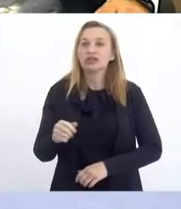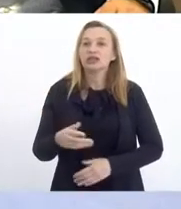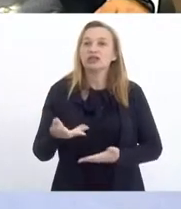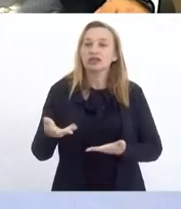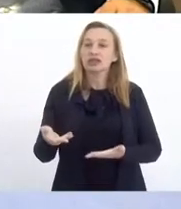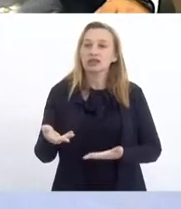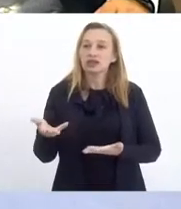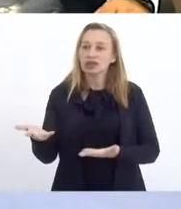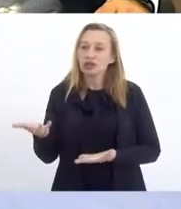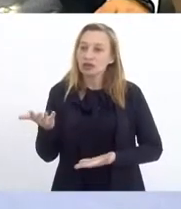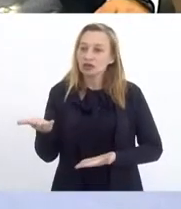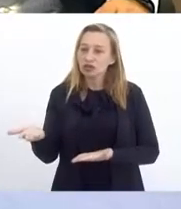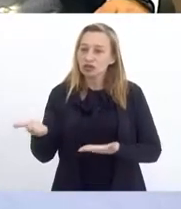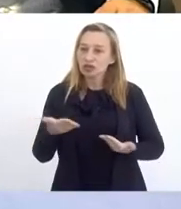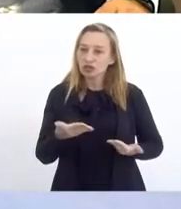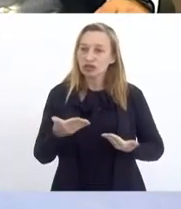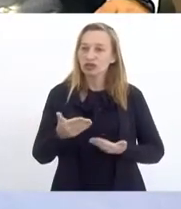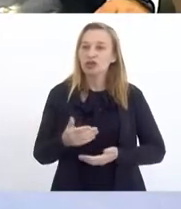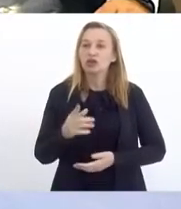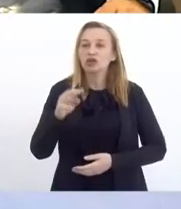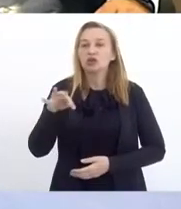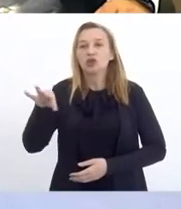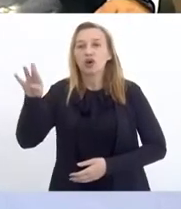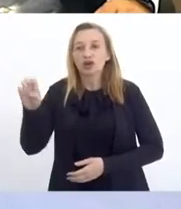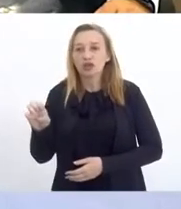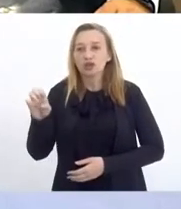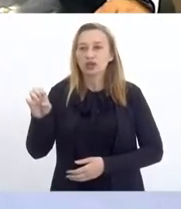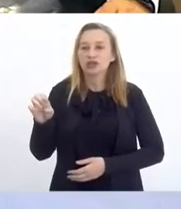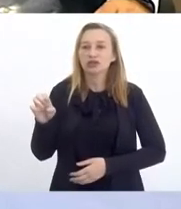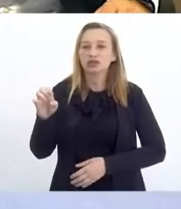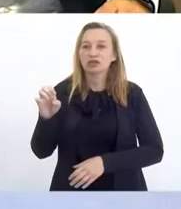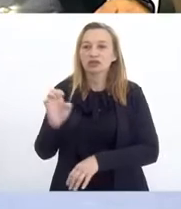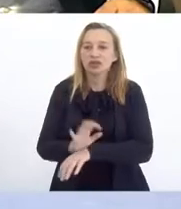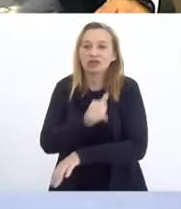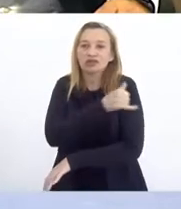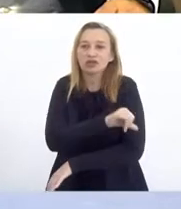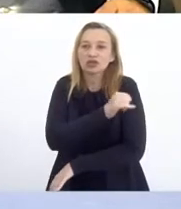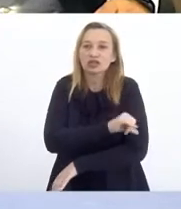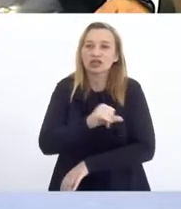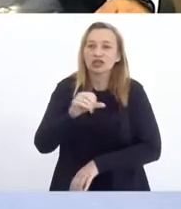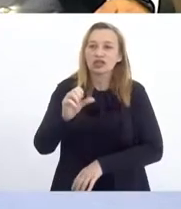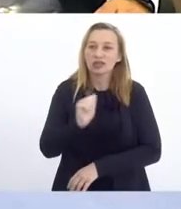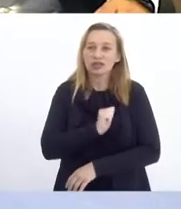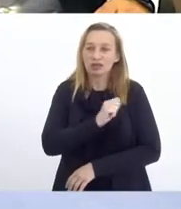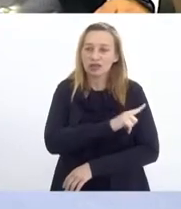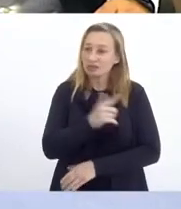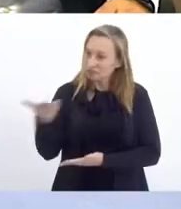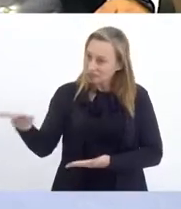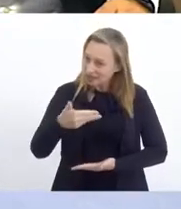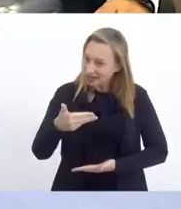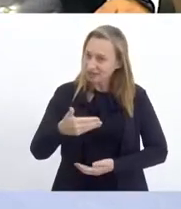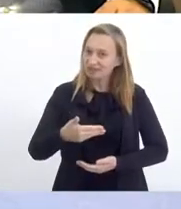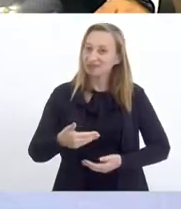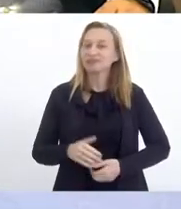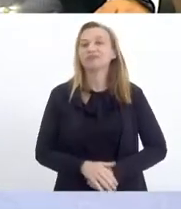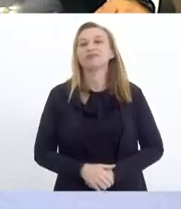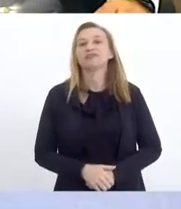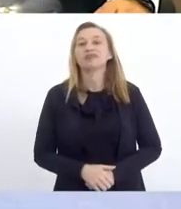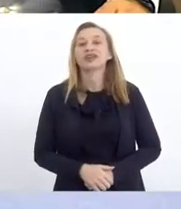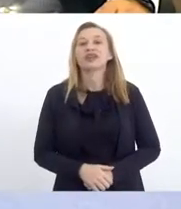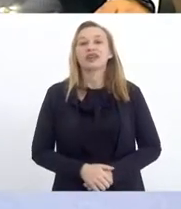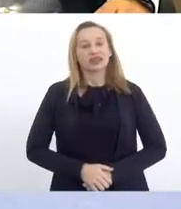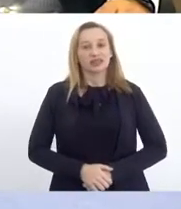o Grande Norte e Noroeste do Estado do Rio de Janeiro, que é de São Gonçalo para cá. Além